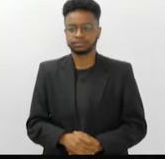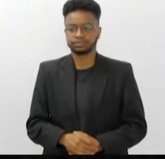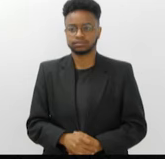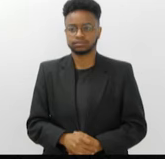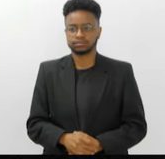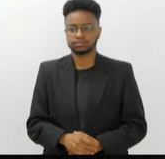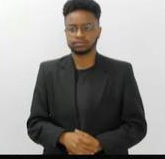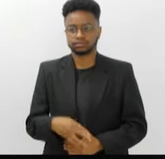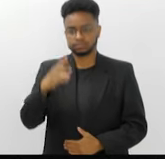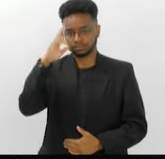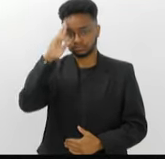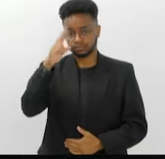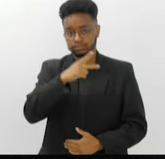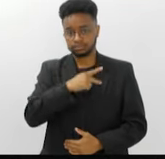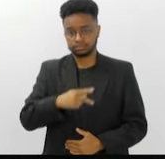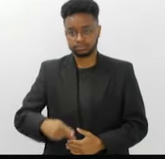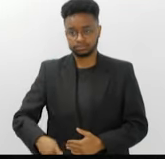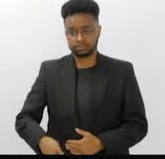Senhor presidente,